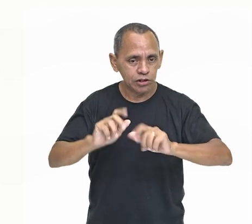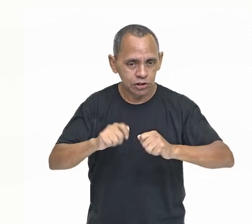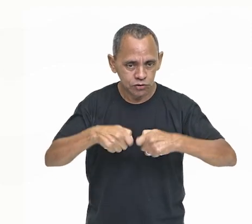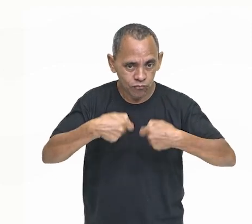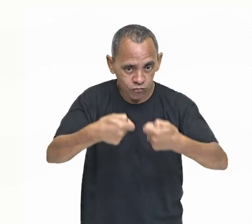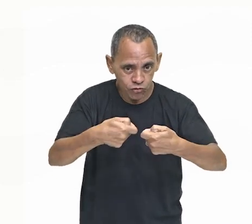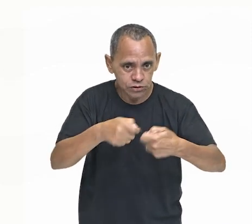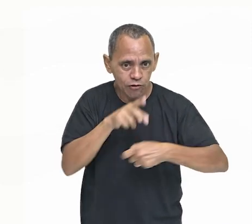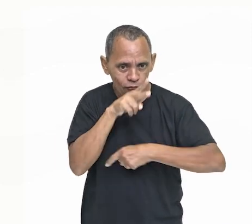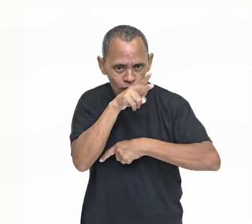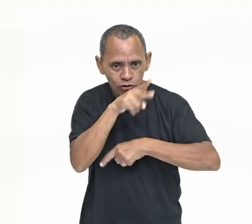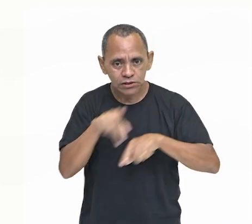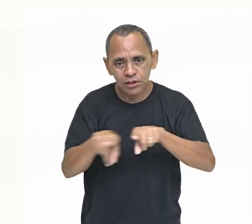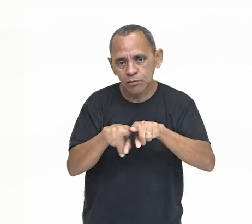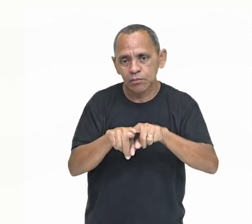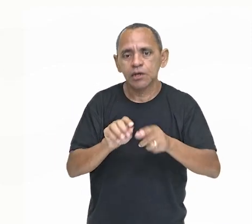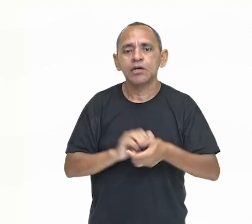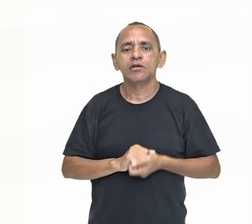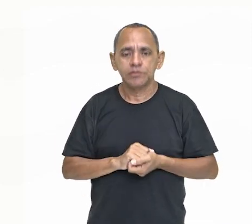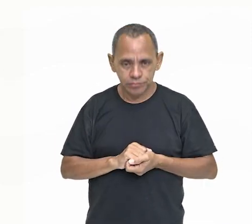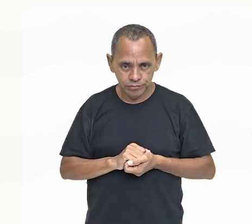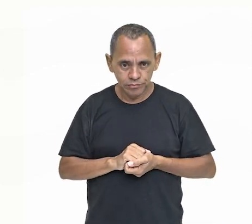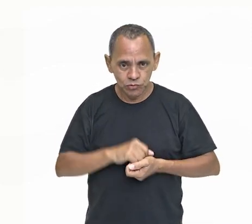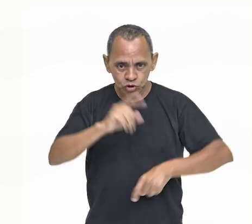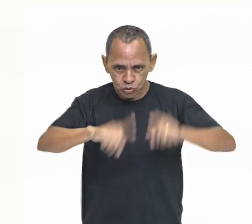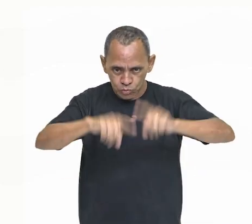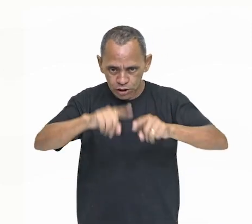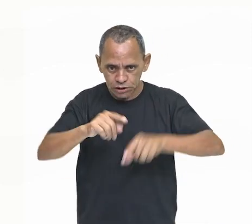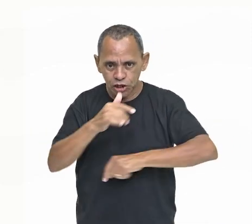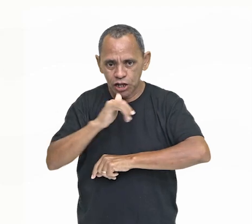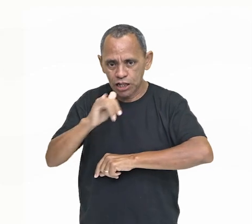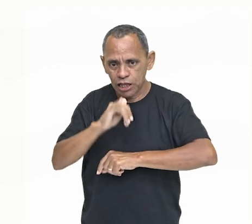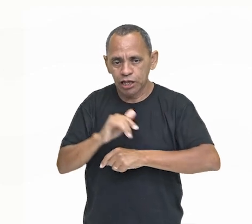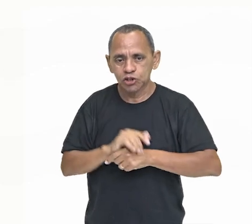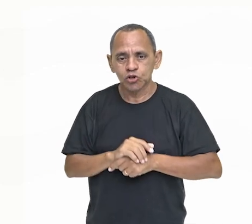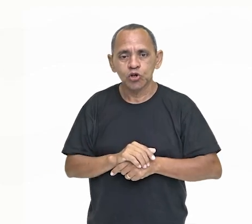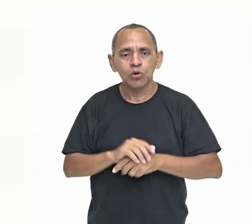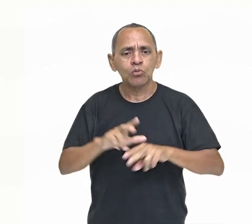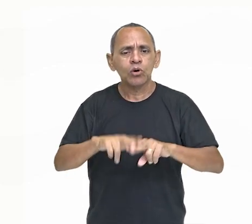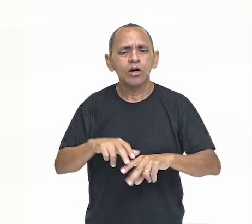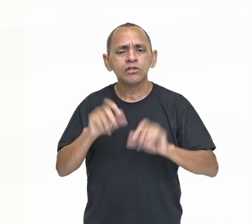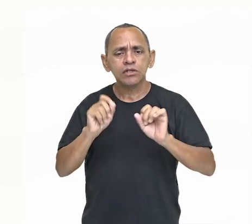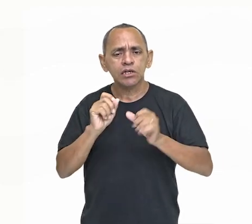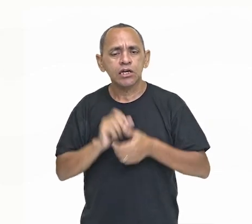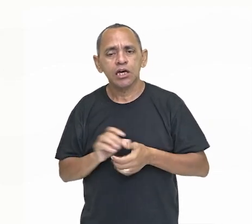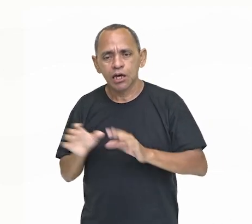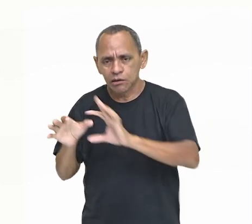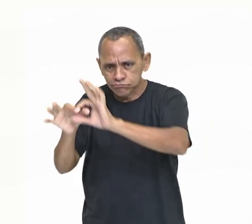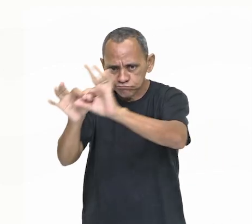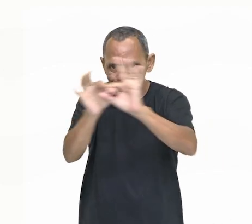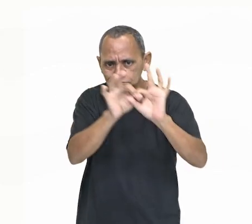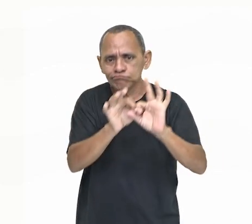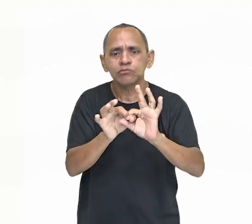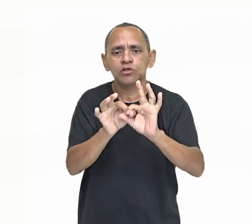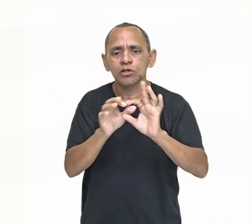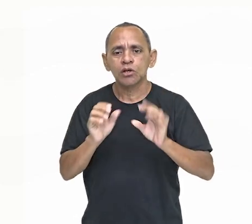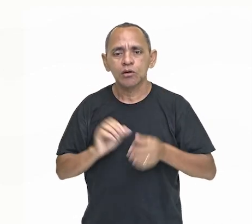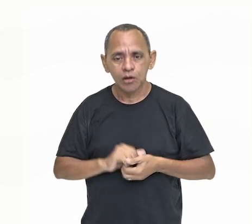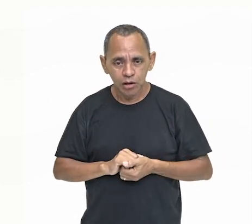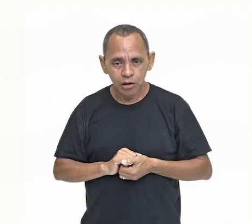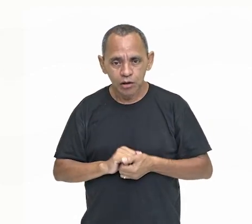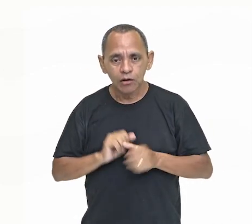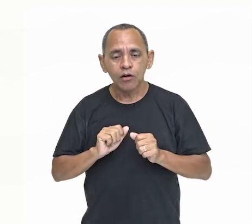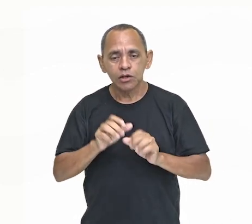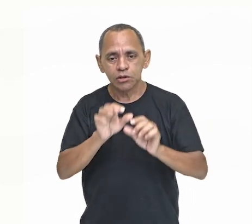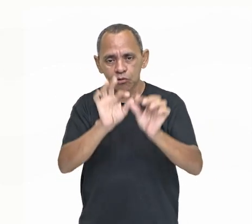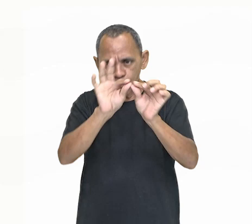entre os terminais dos circuitos elétricos, de modo que a corrente possa fluir. E quais os exemplos para esses